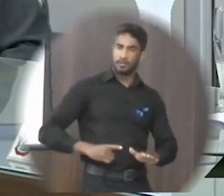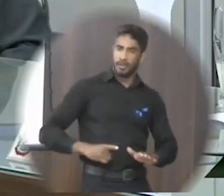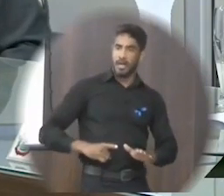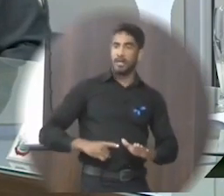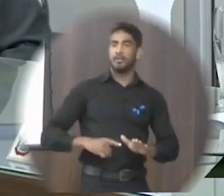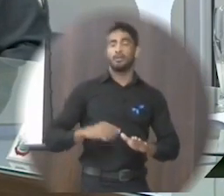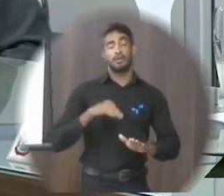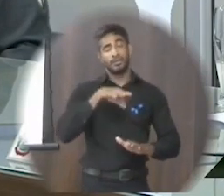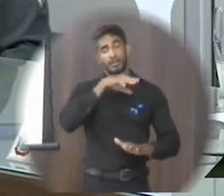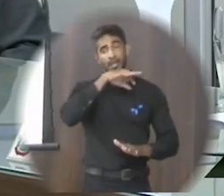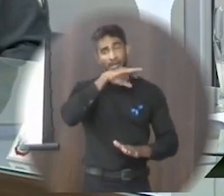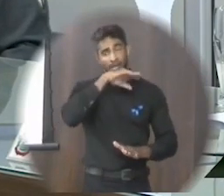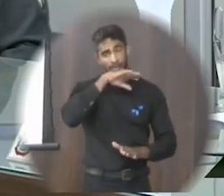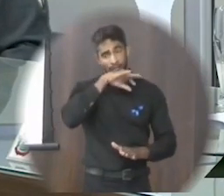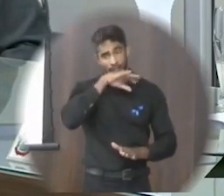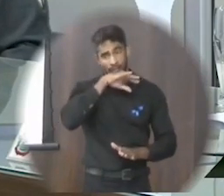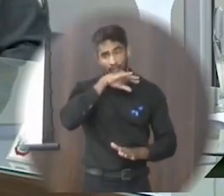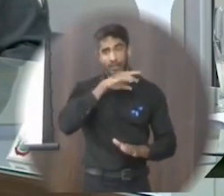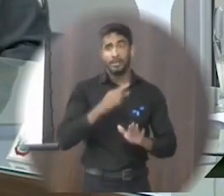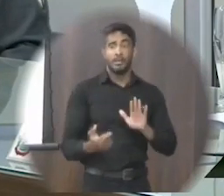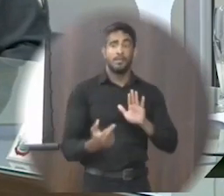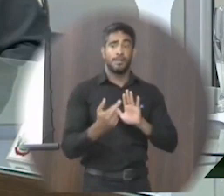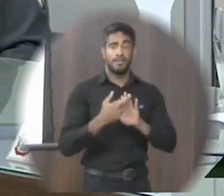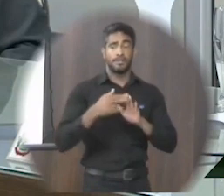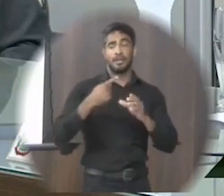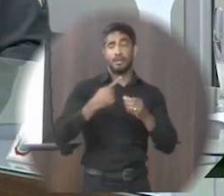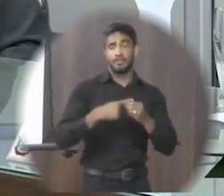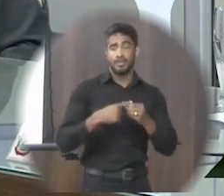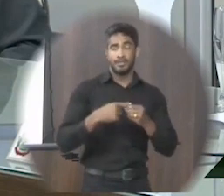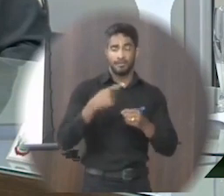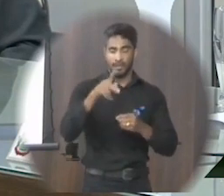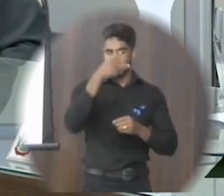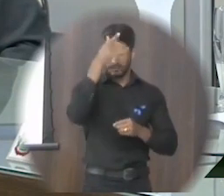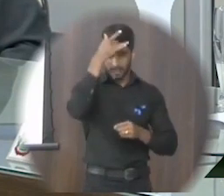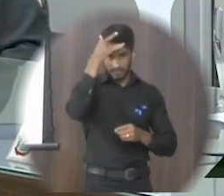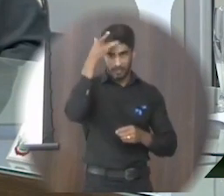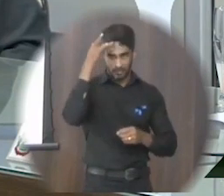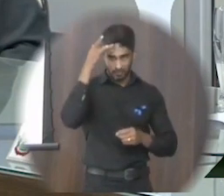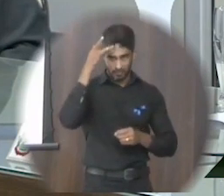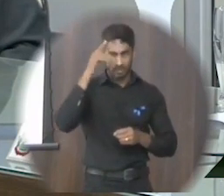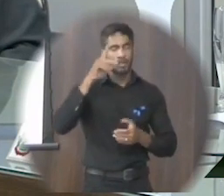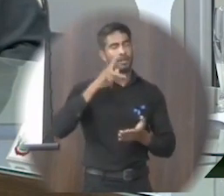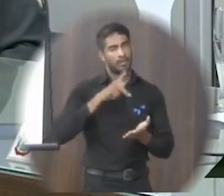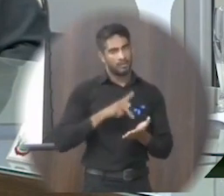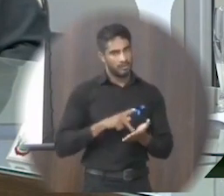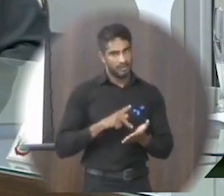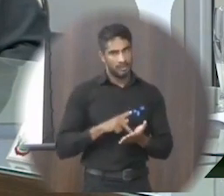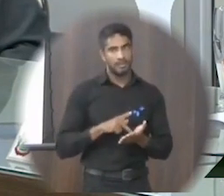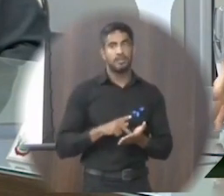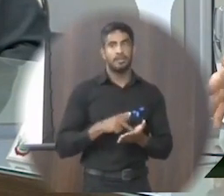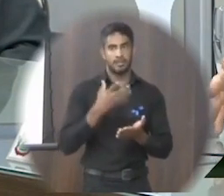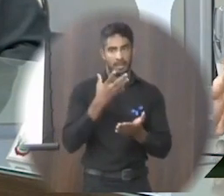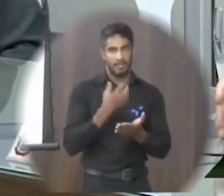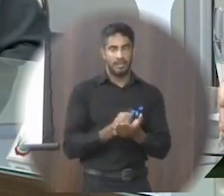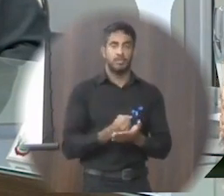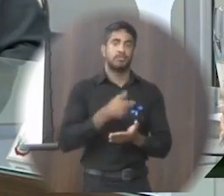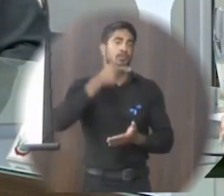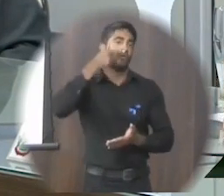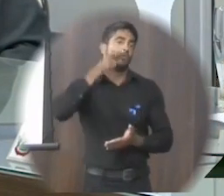Isso é muito ruim, isso é prejudicial ao município. Mas para os funcionários, pode ter certeza, aqueles que aderir, só tem a